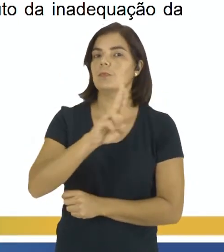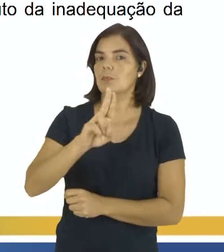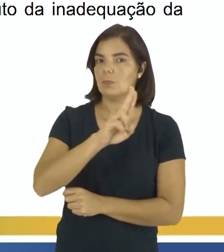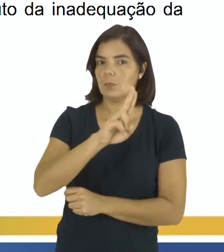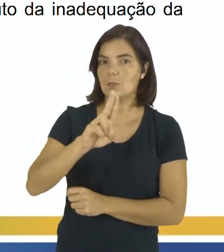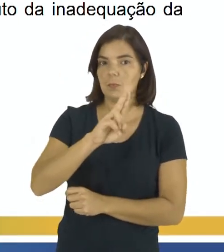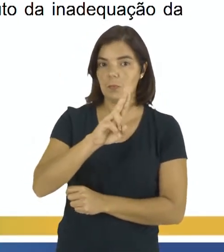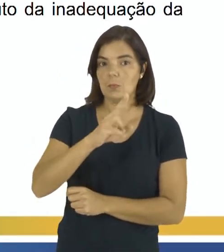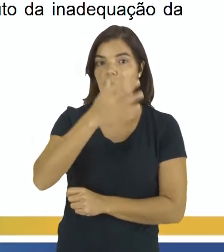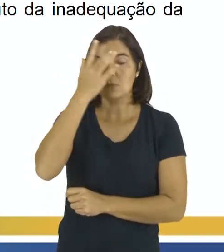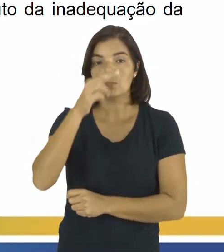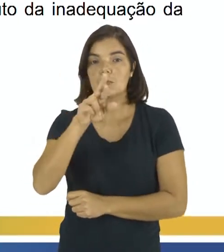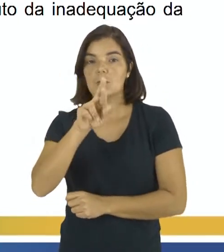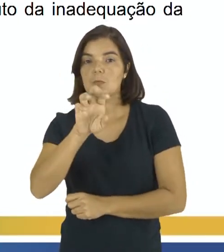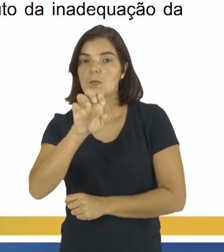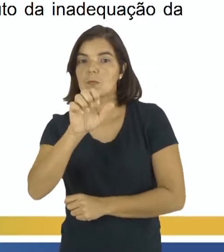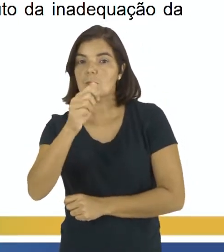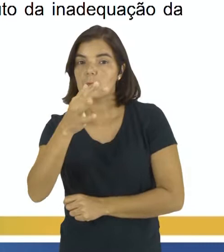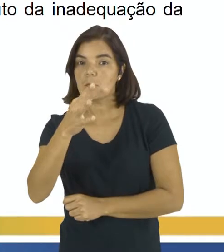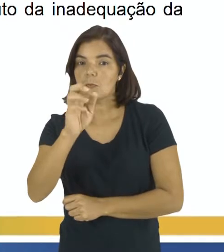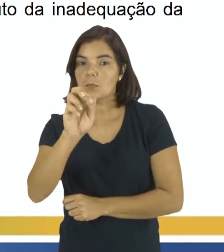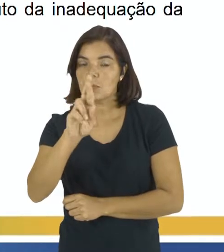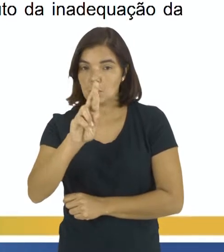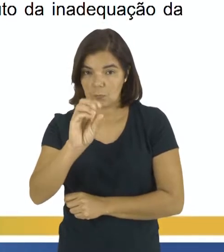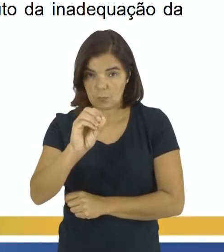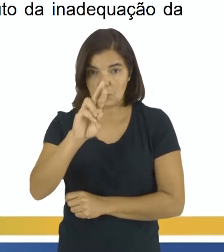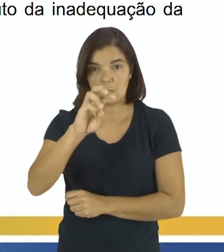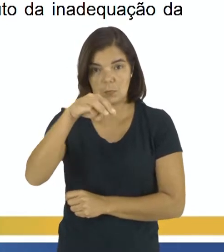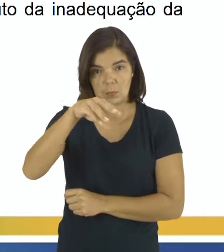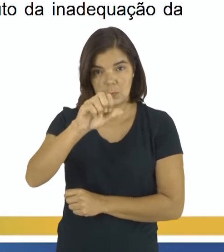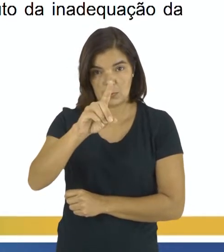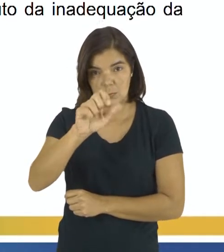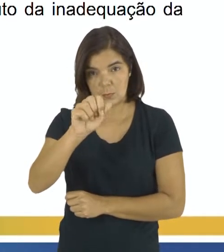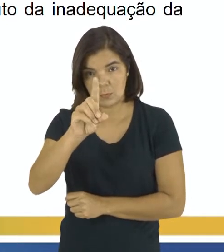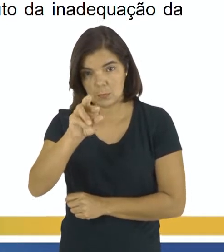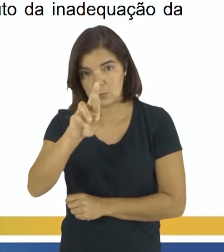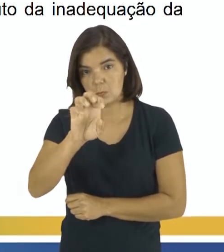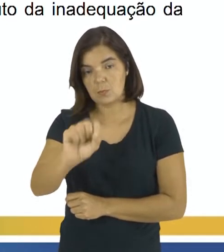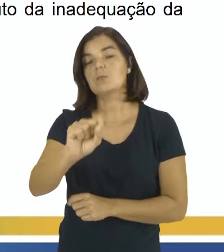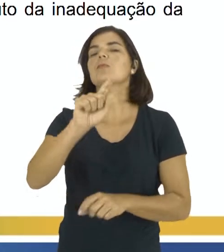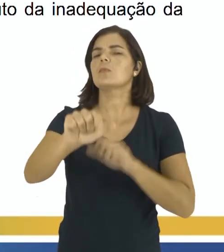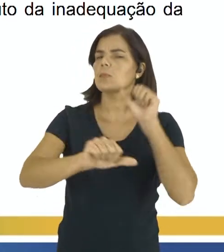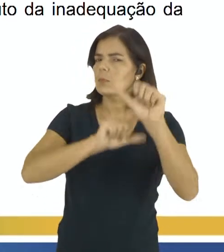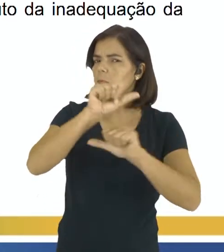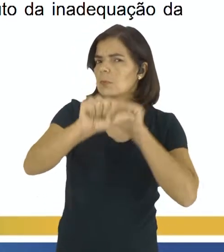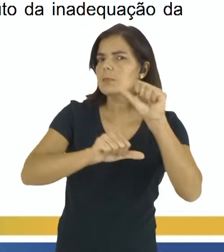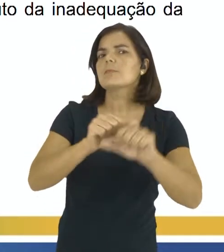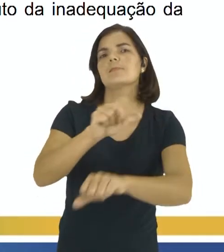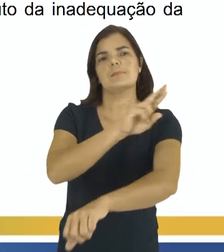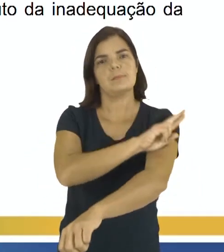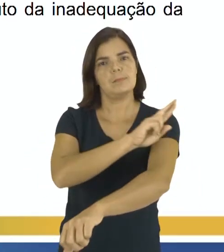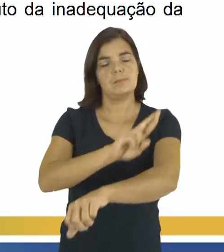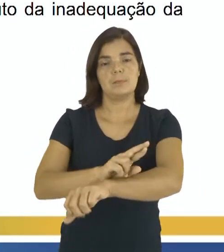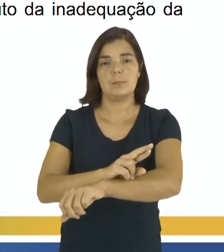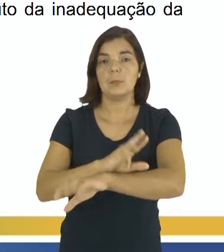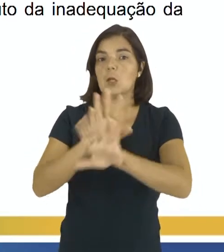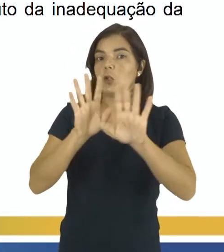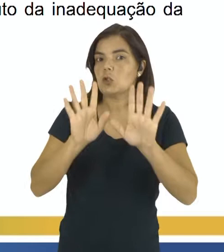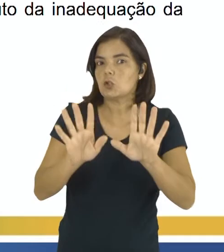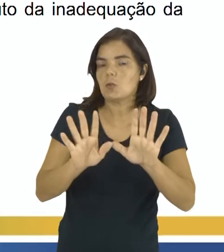de reformadores. Eles iniciaram esse movimento da reforma religiosa e não